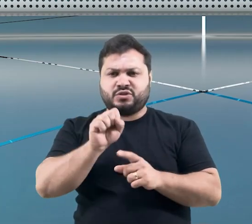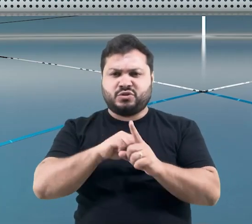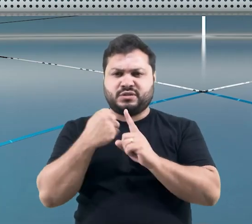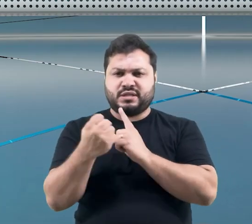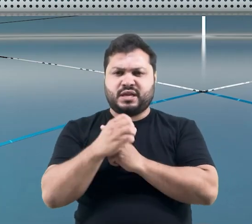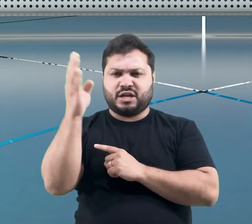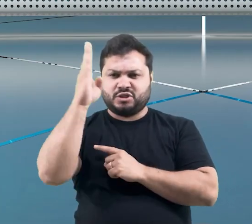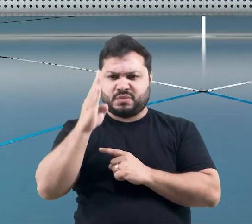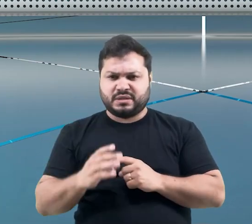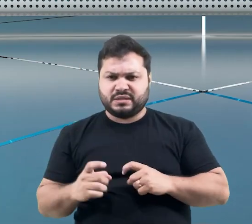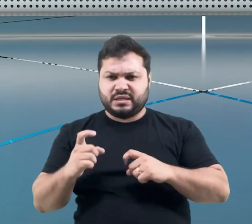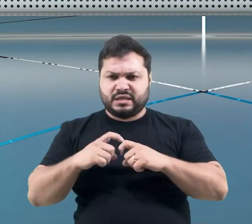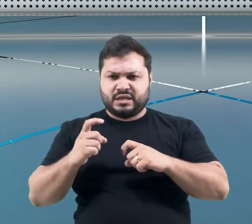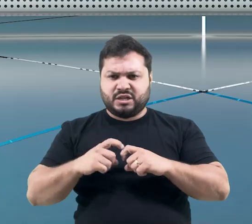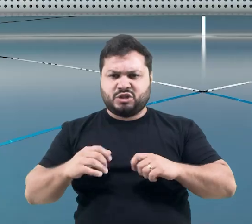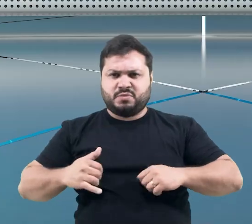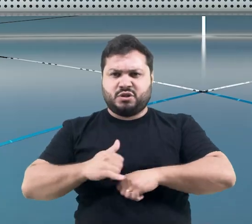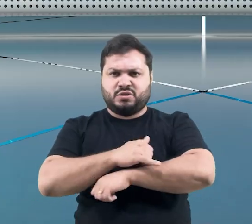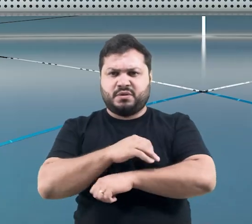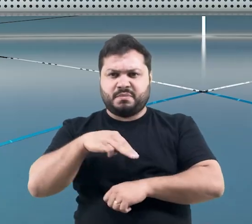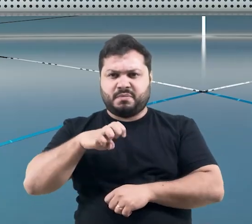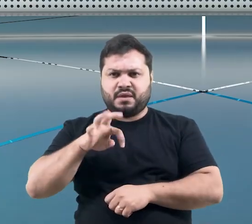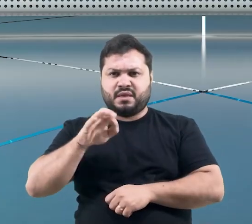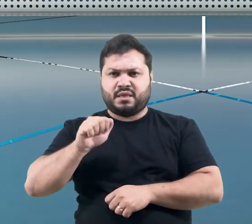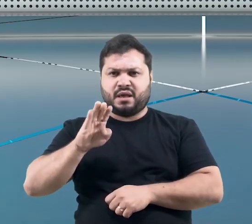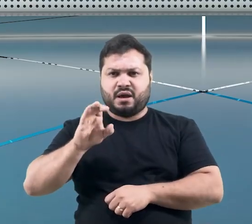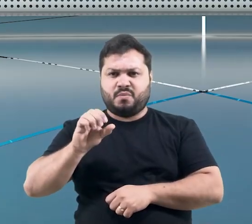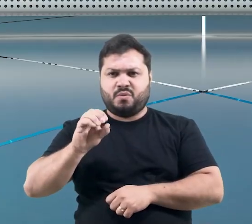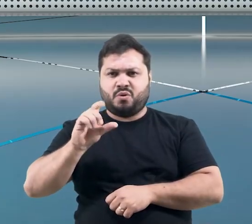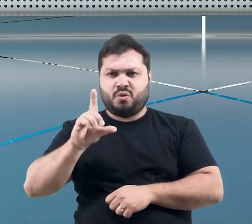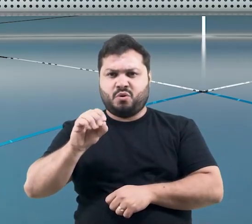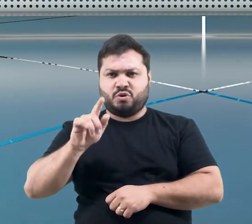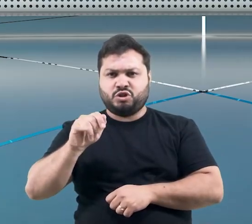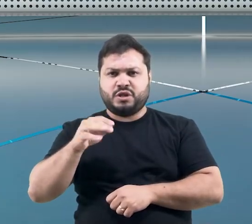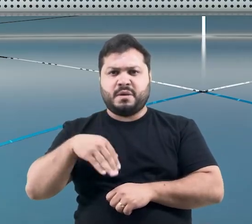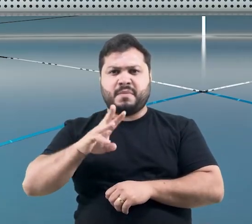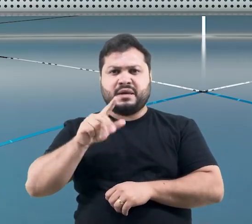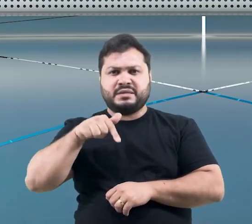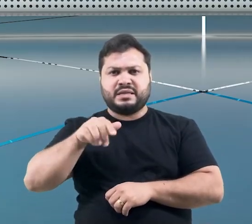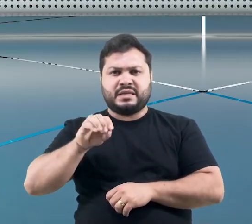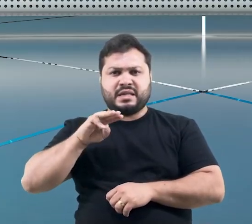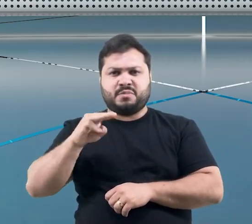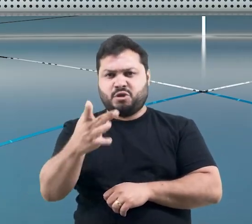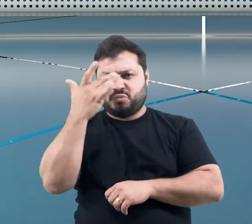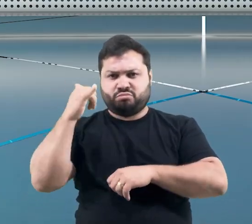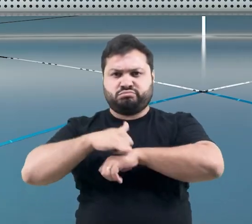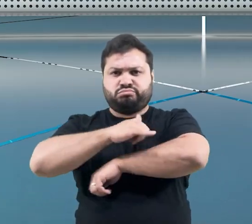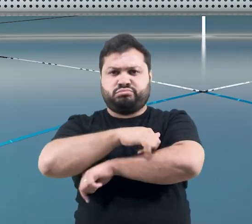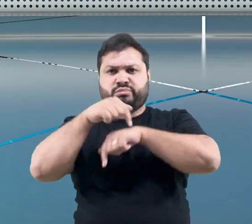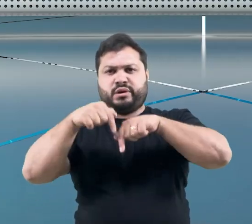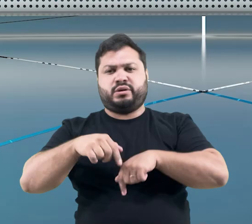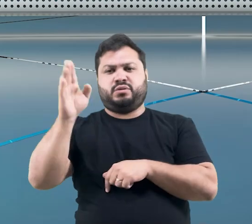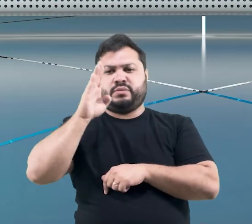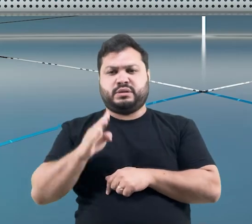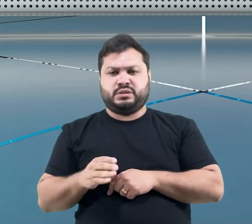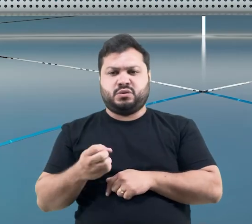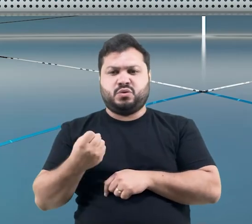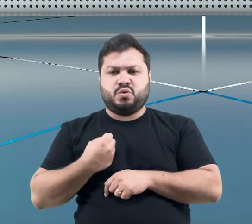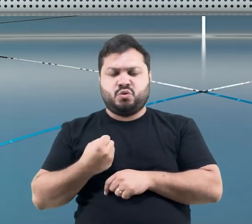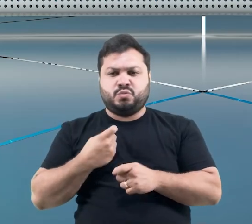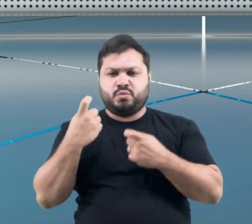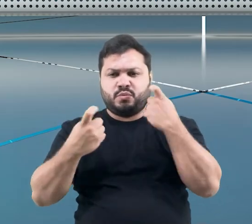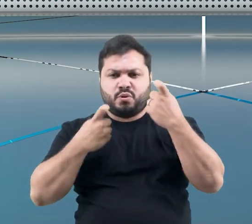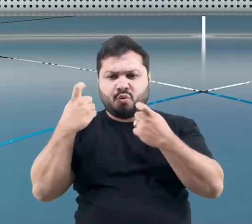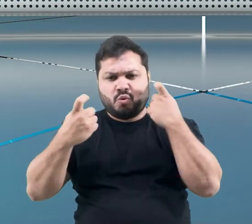Sociedade Brasileira de Endocrinologia e Metabologia, são mais de 70 milhões de pessoas acima do peso no país. Os